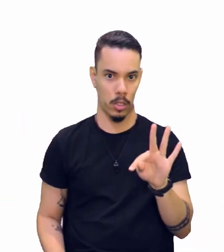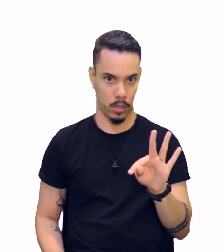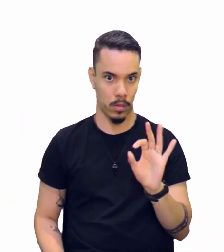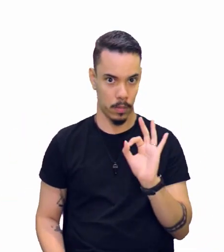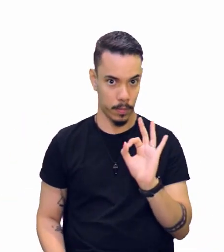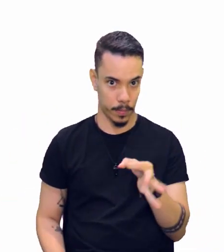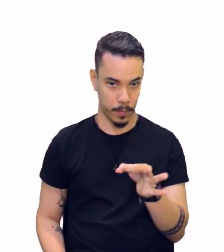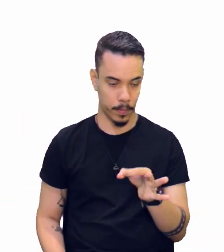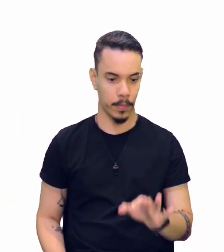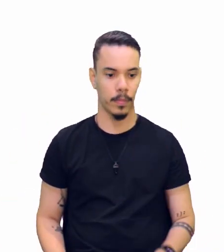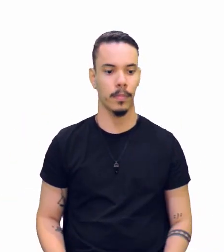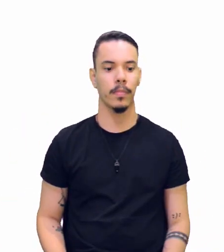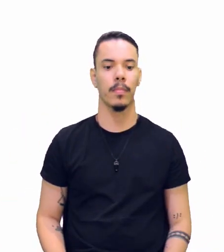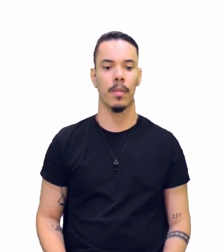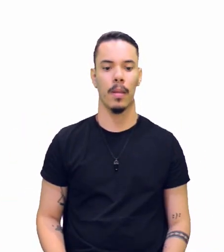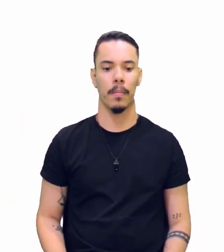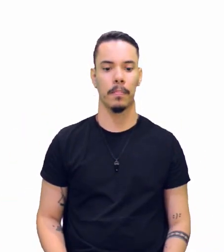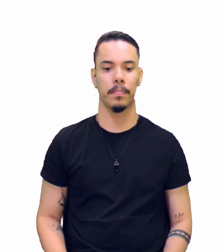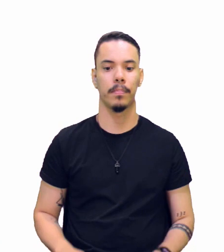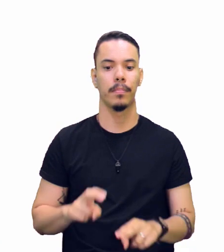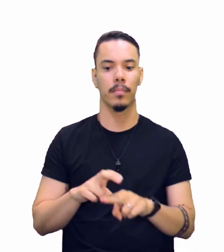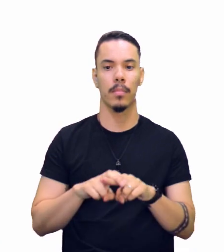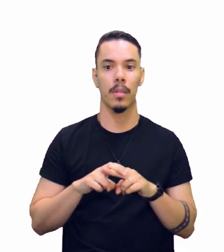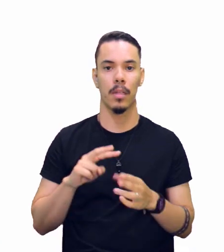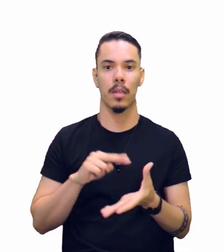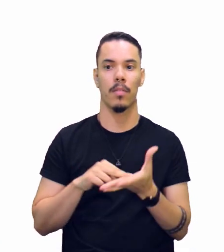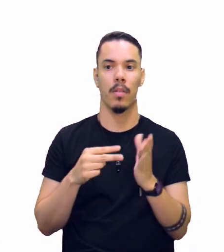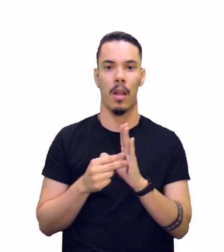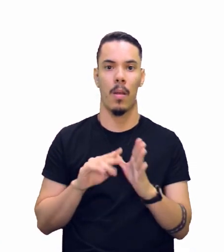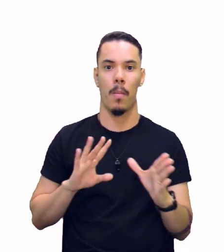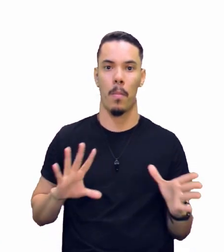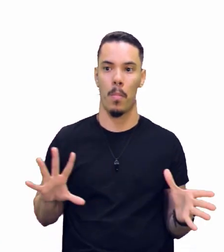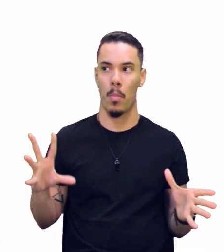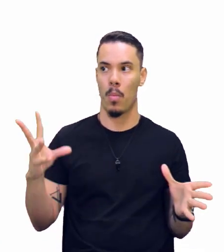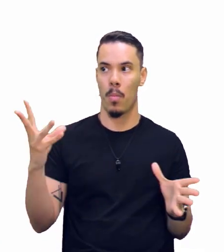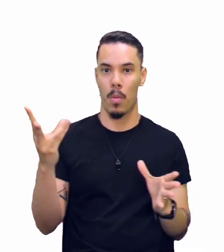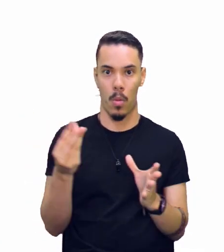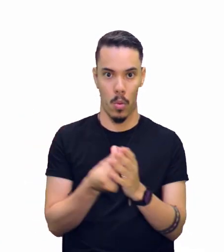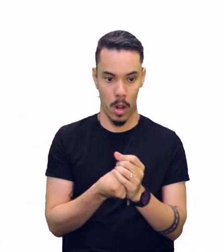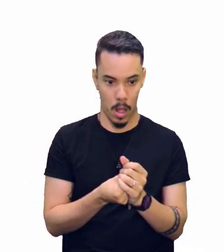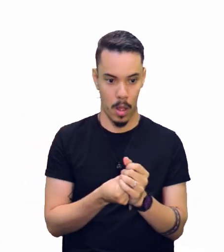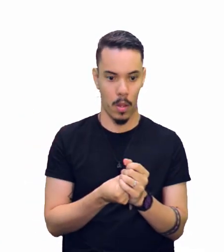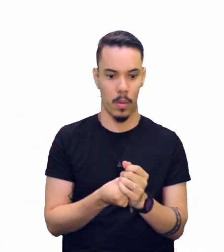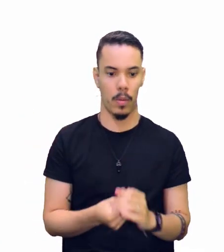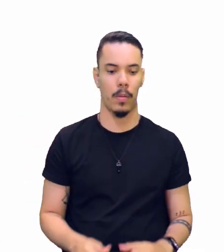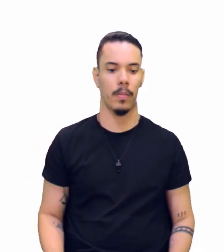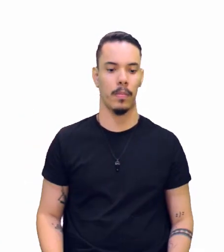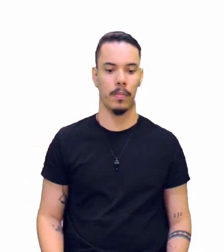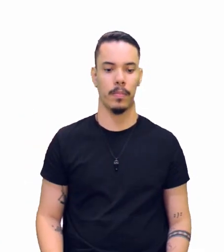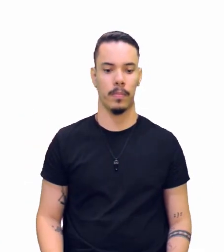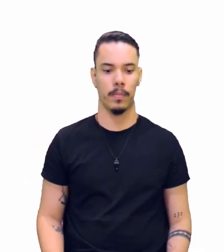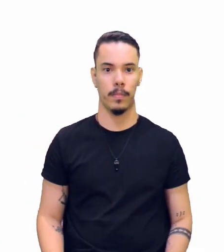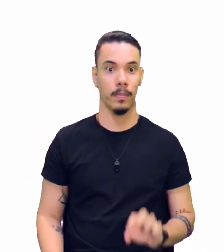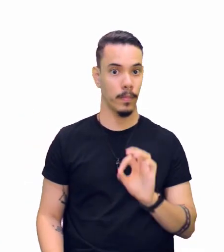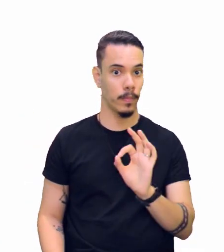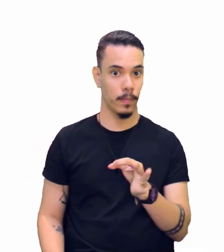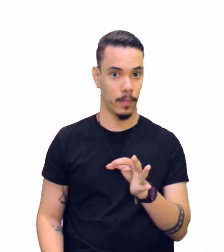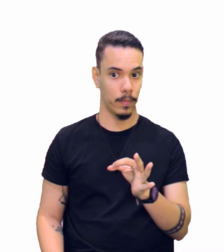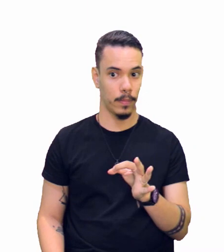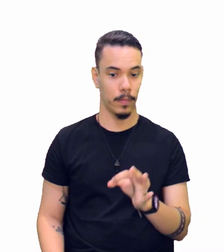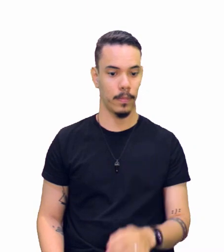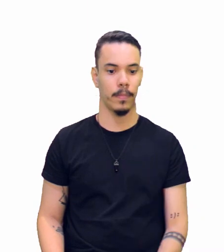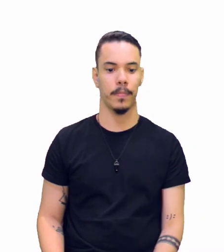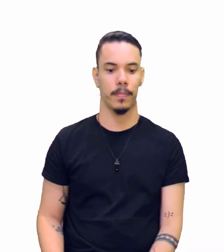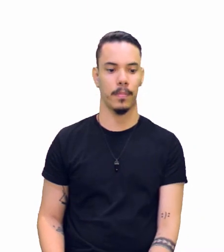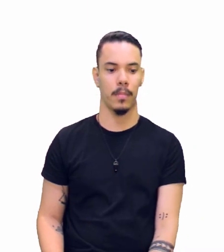usar esse verbo are aqui porque é plural. Se fosse singular, seria isn't, beleza? Mas